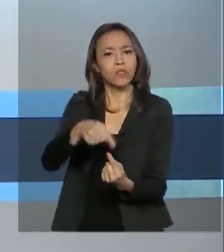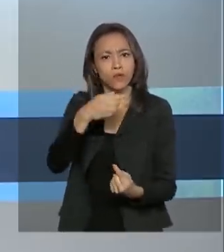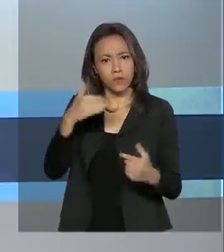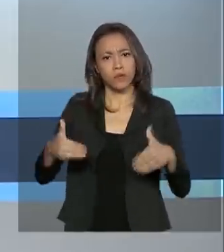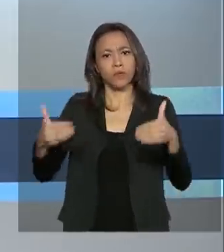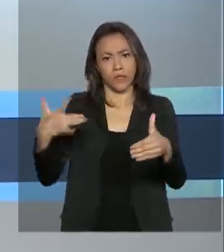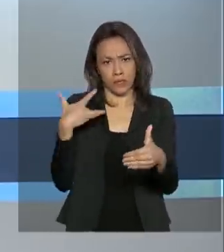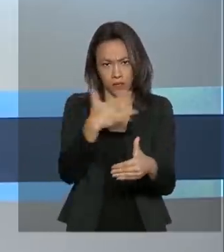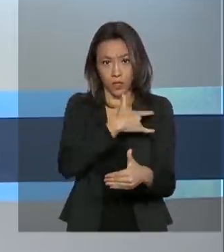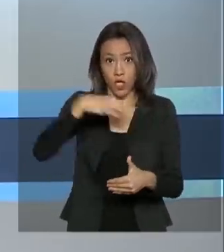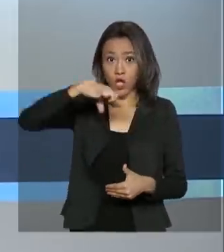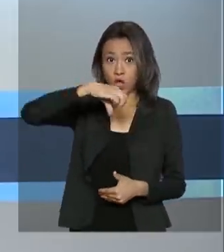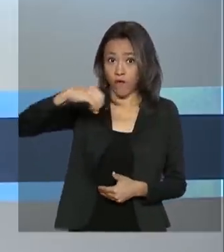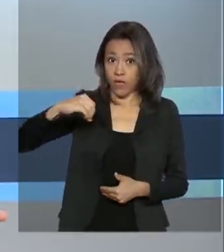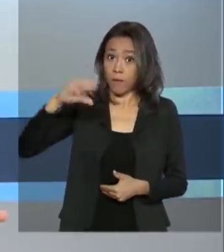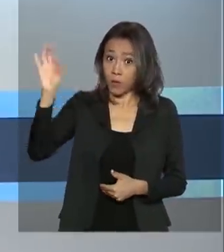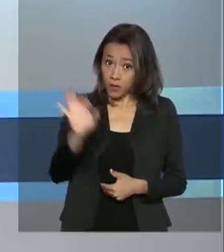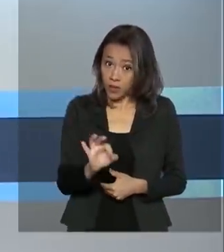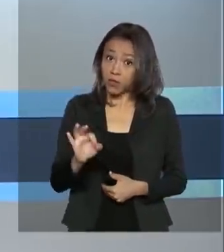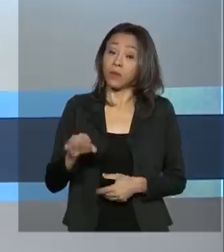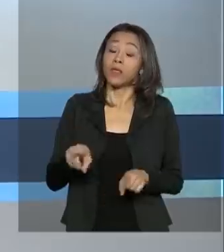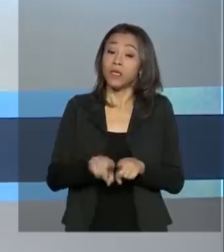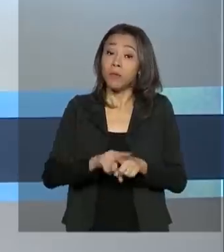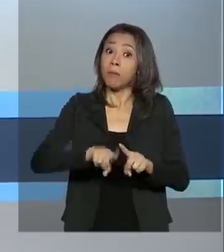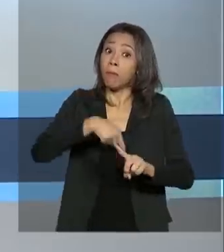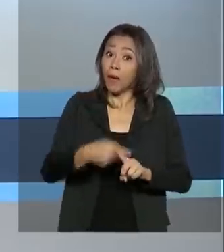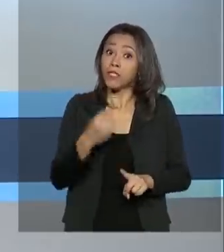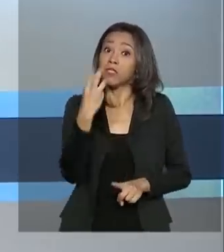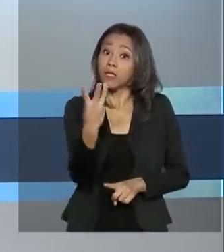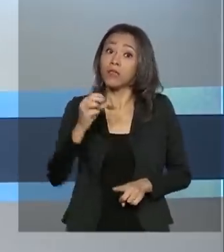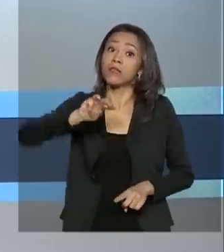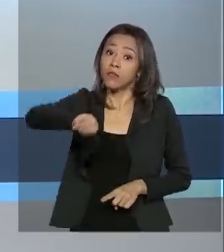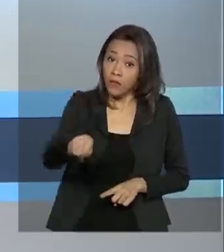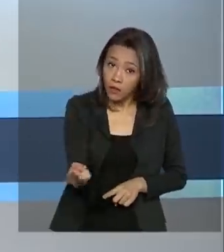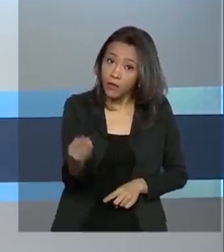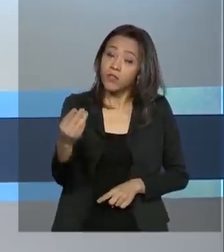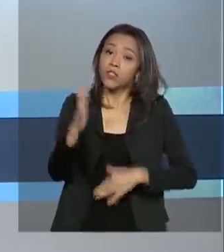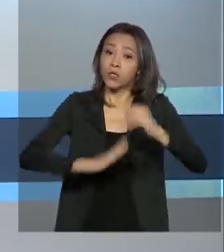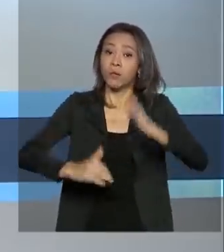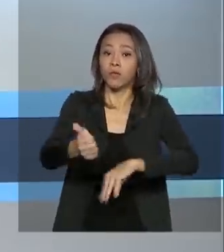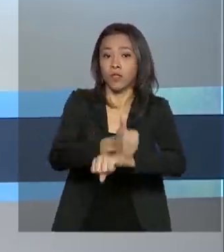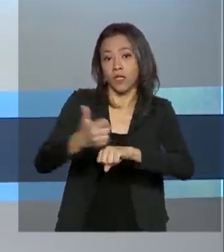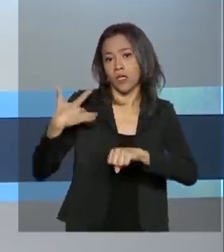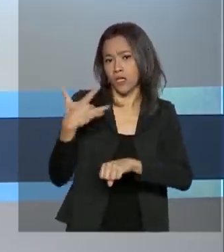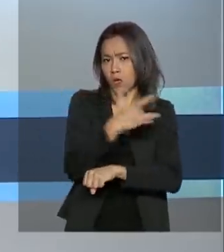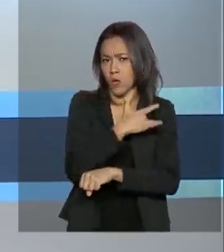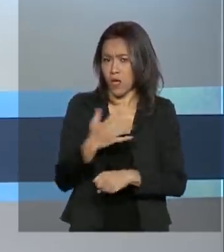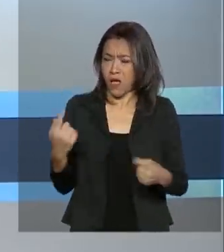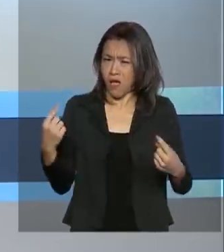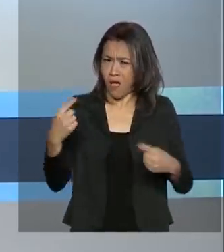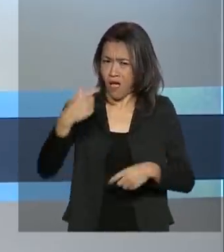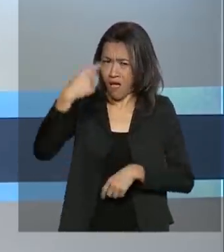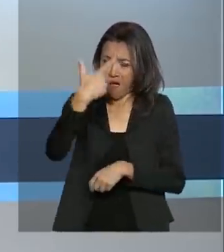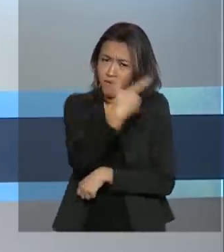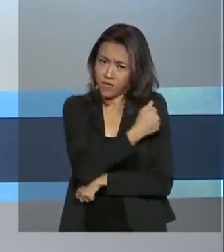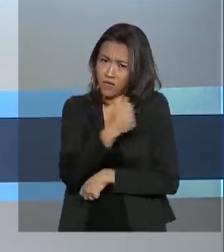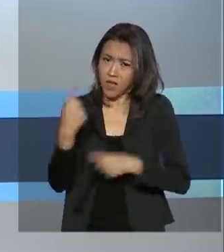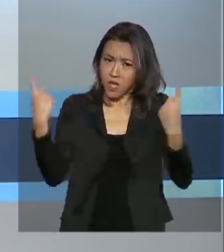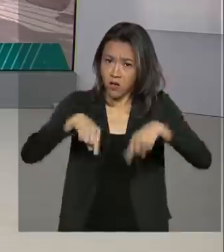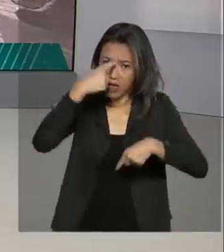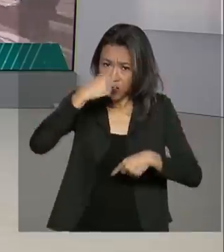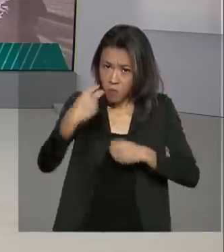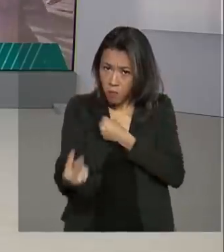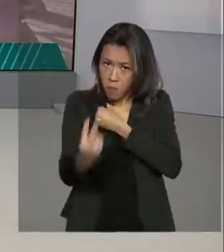além de 3800000 trabalhadores da saúde lembrando que a vacina contra gripe não protege contra o